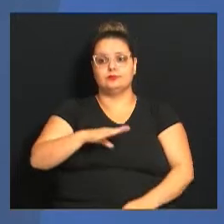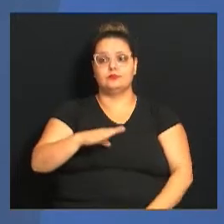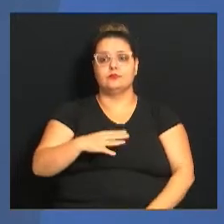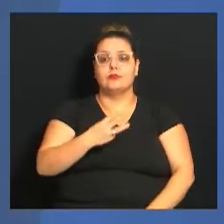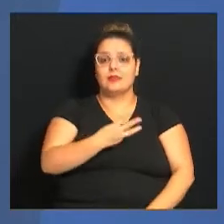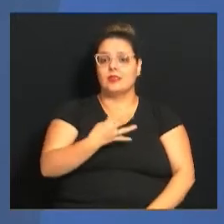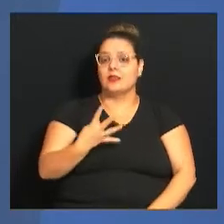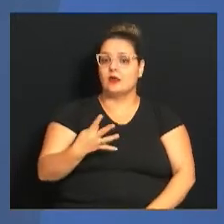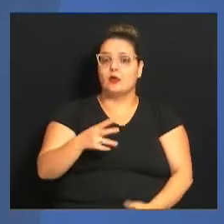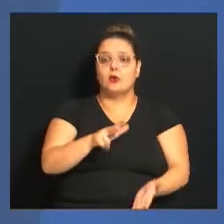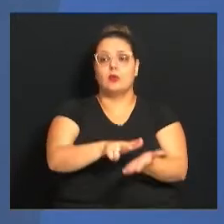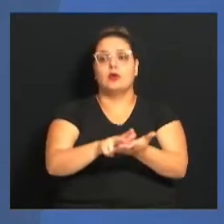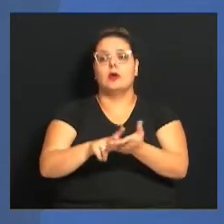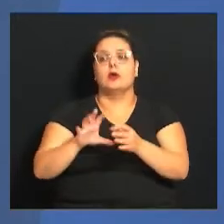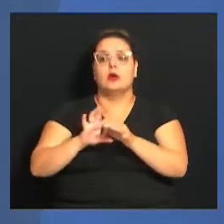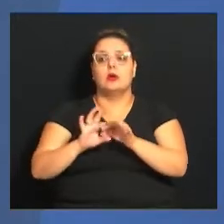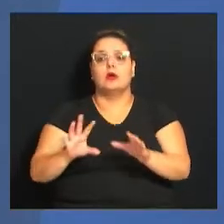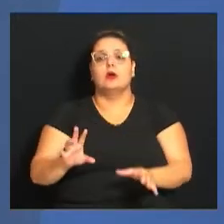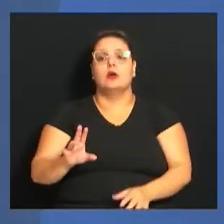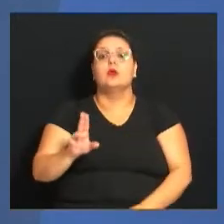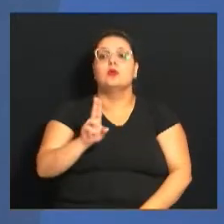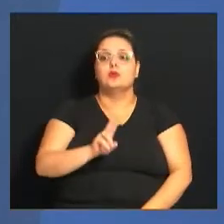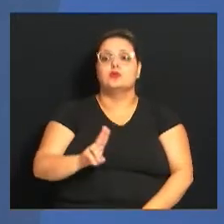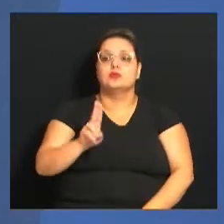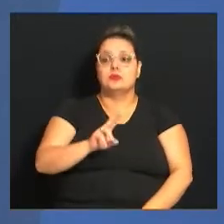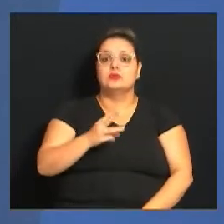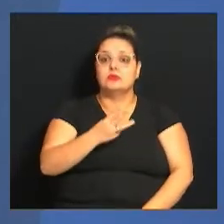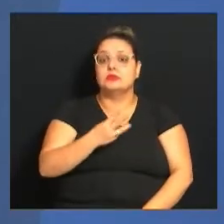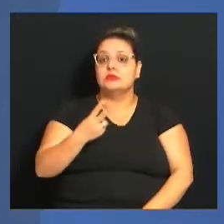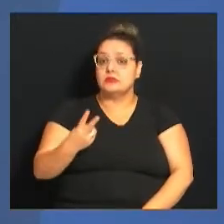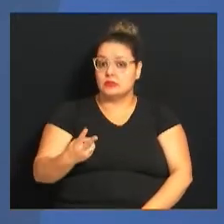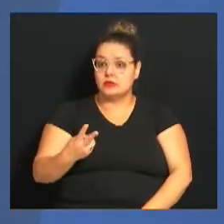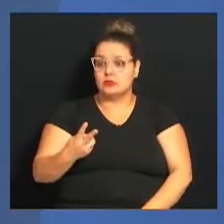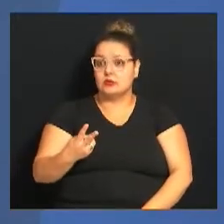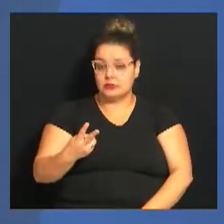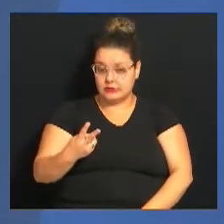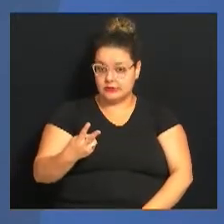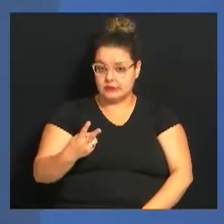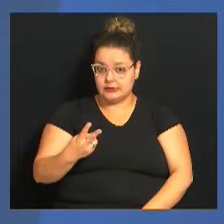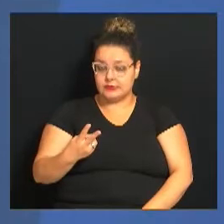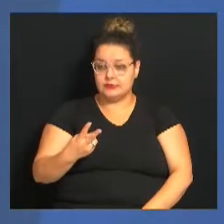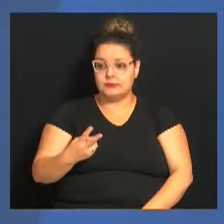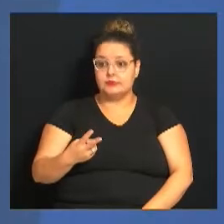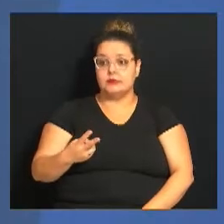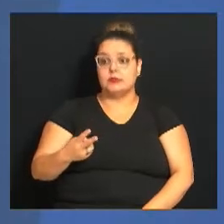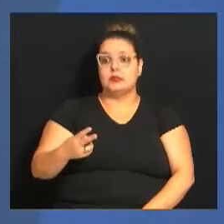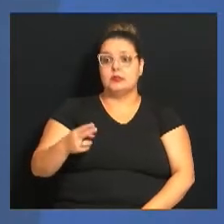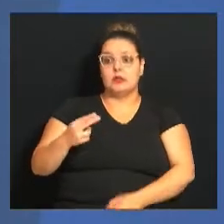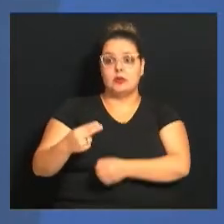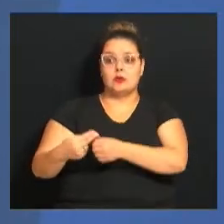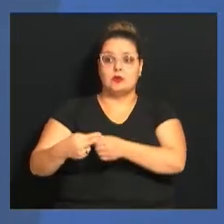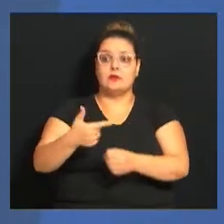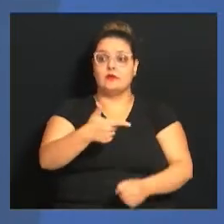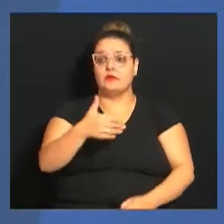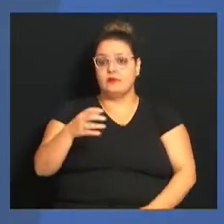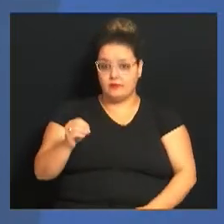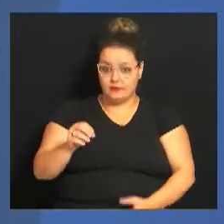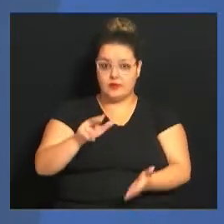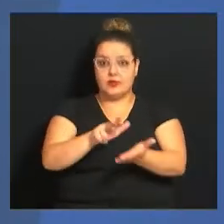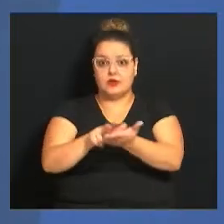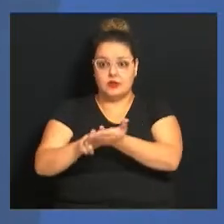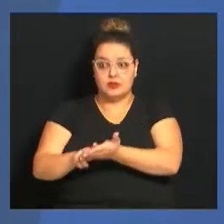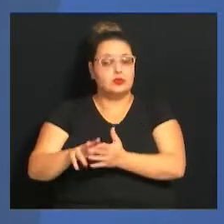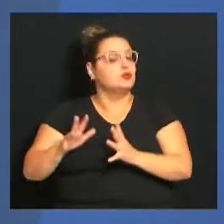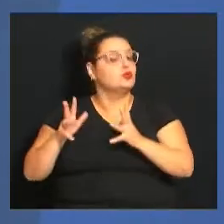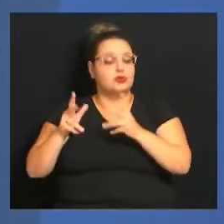disponíveis, 32 ocupados. Lá no HC da Unicamp, são 20 leitos disponíveis, todos